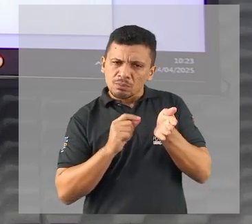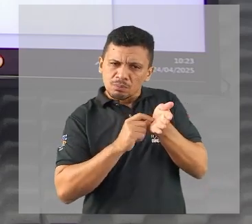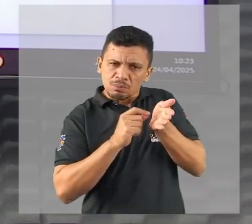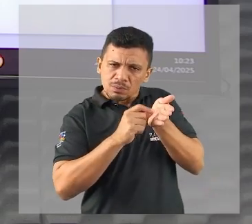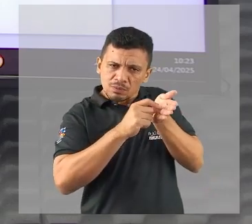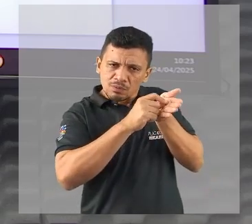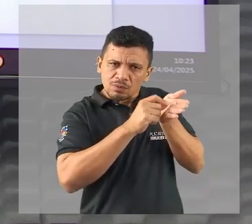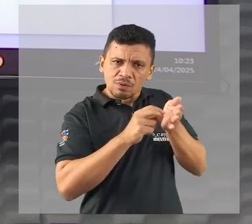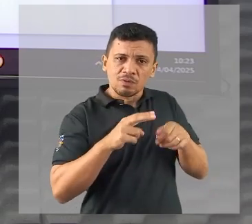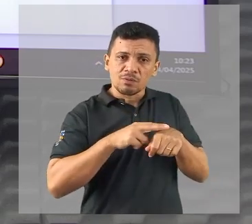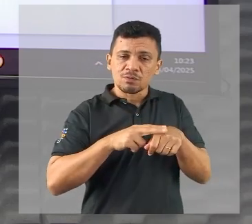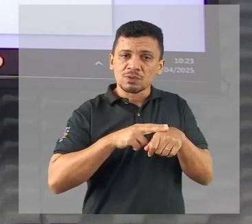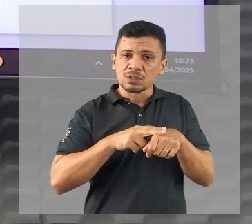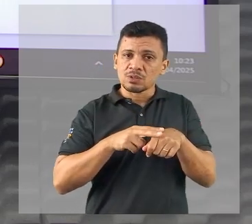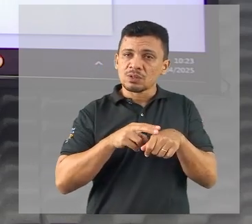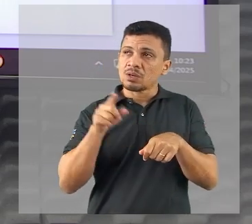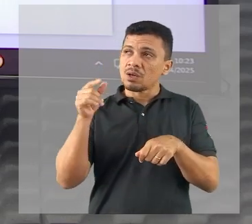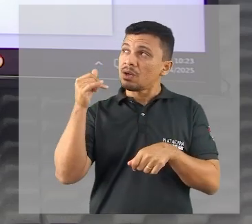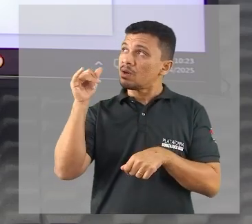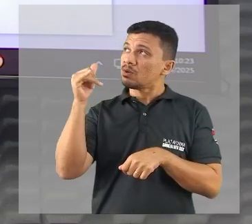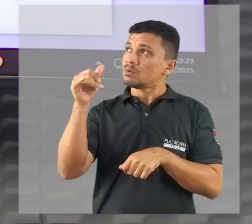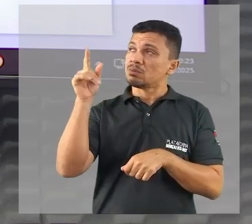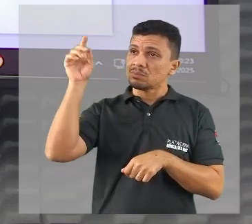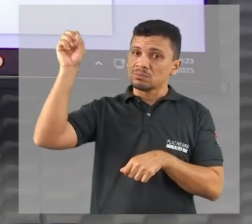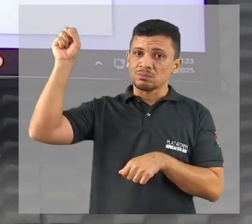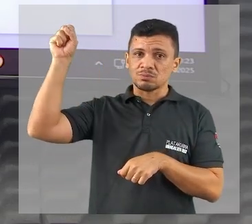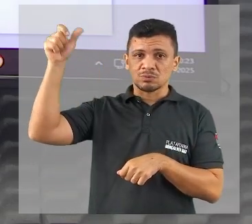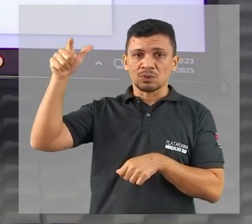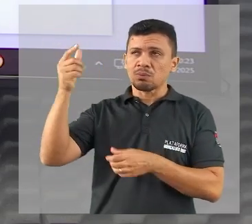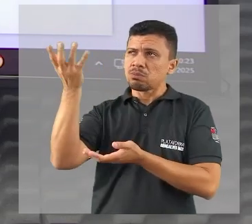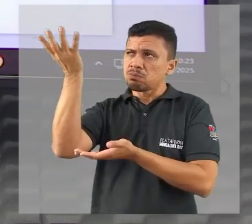a absorver a energia solar, tá?